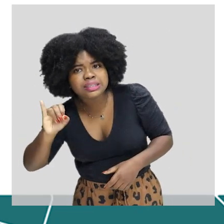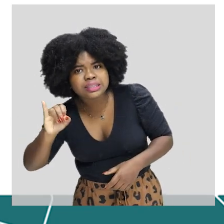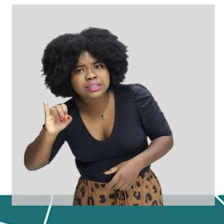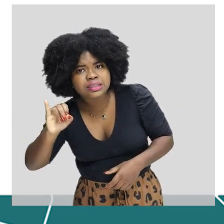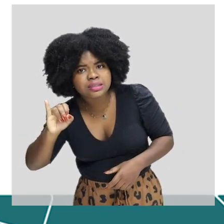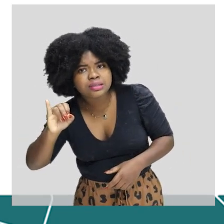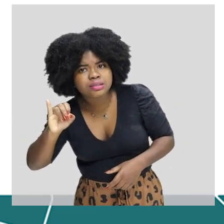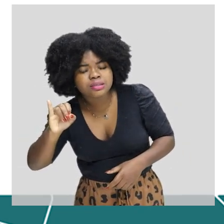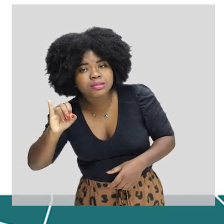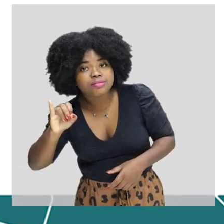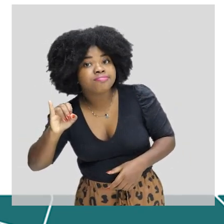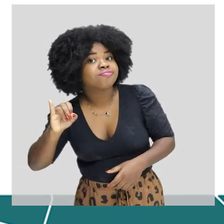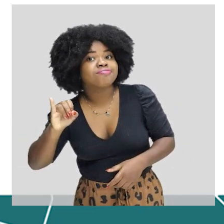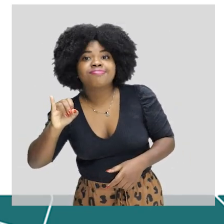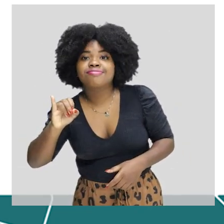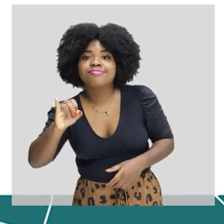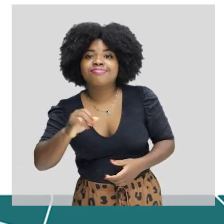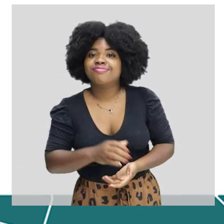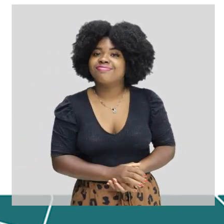ni, não tem?